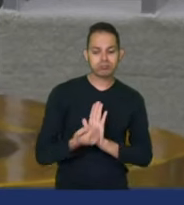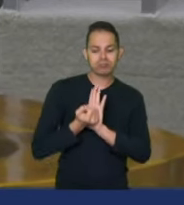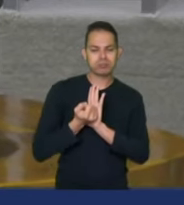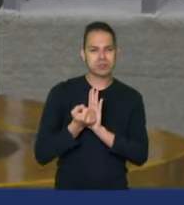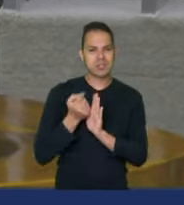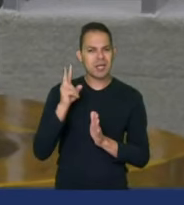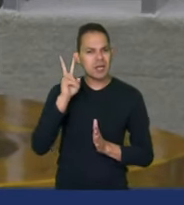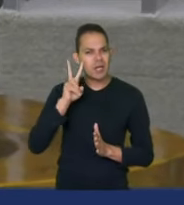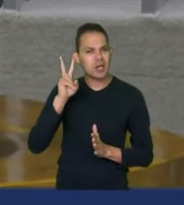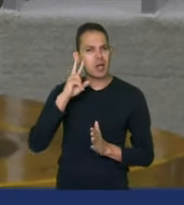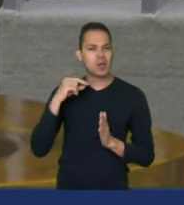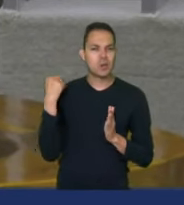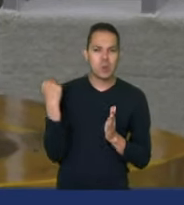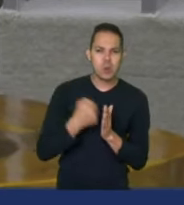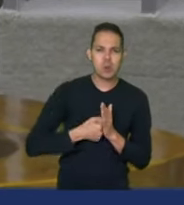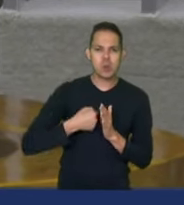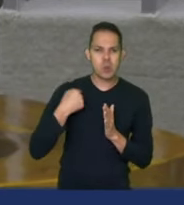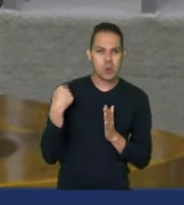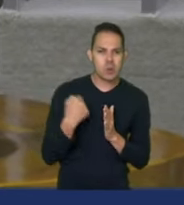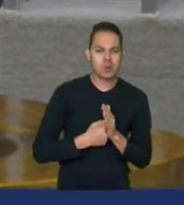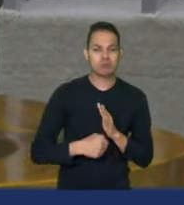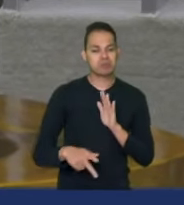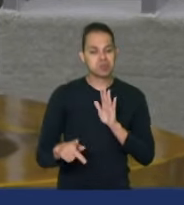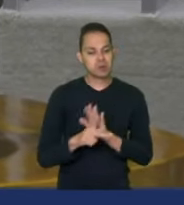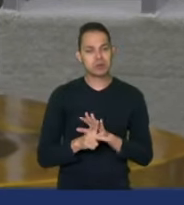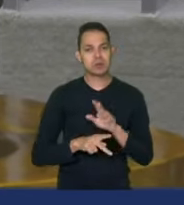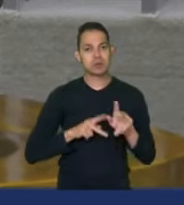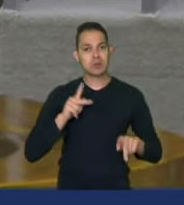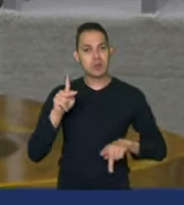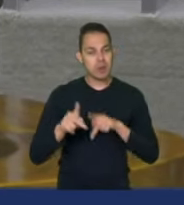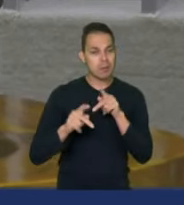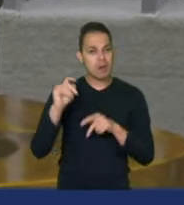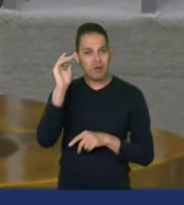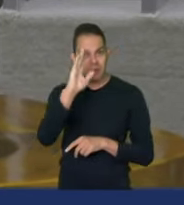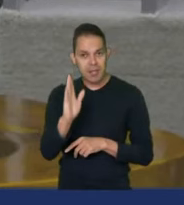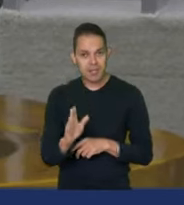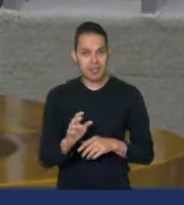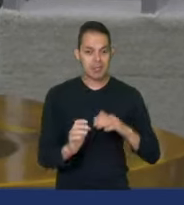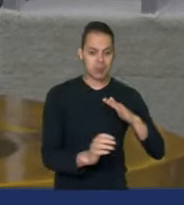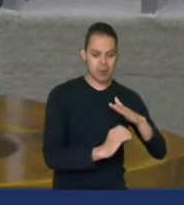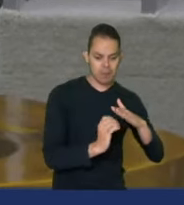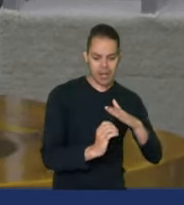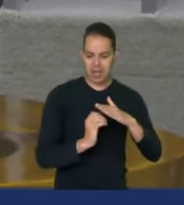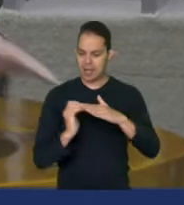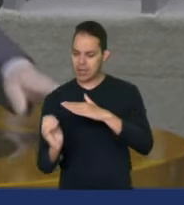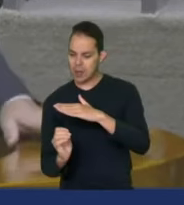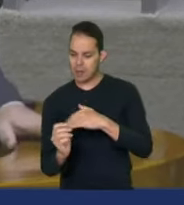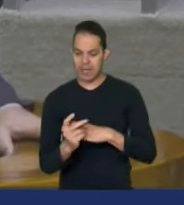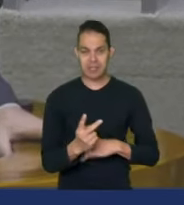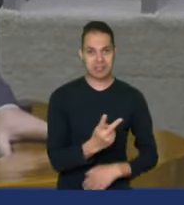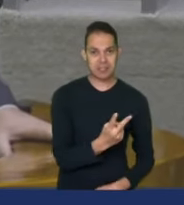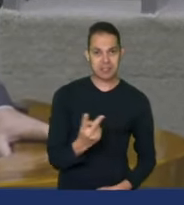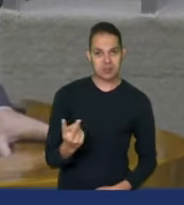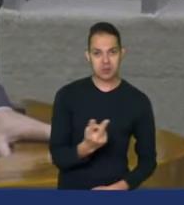brasileiro. Portanto, elas são empresas que não é apenas a